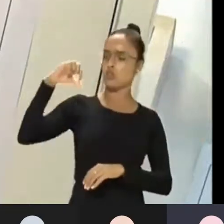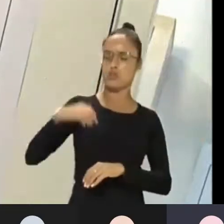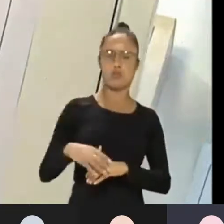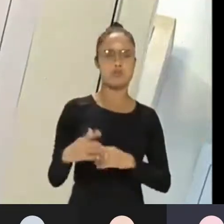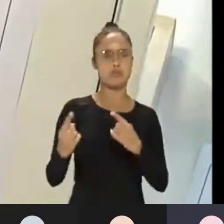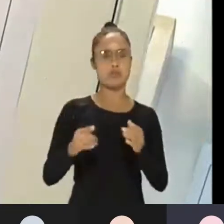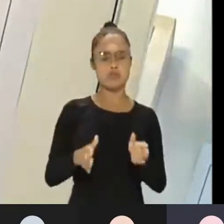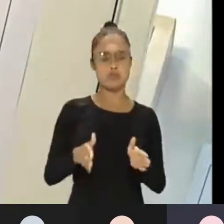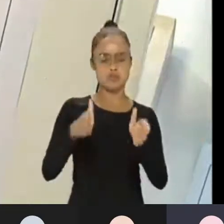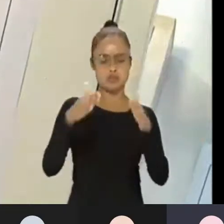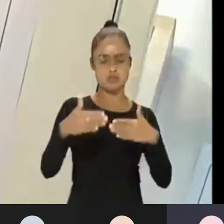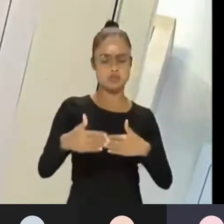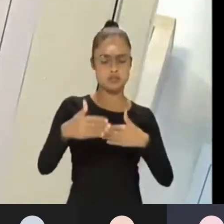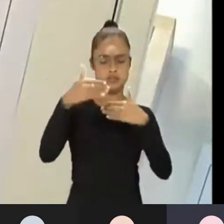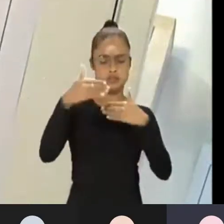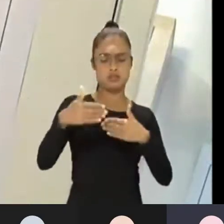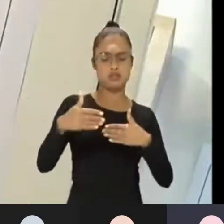cada um dessas